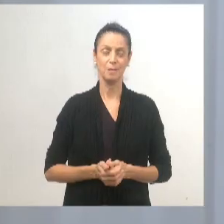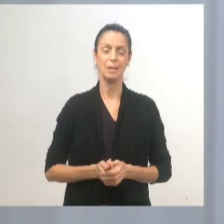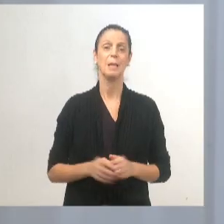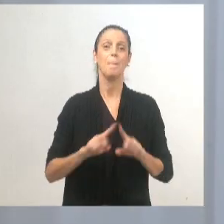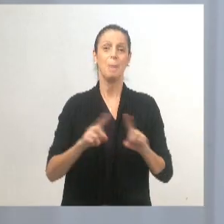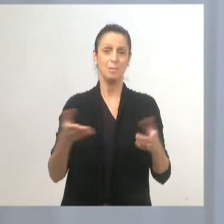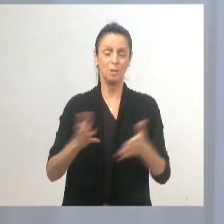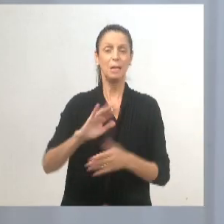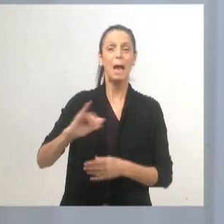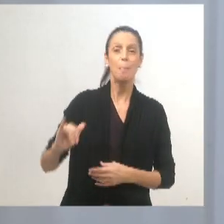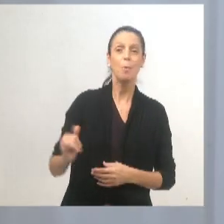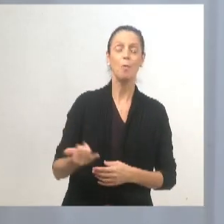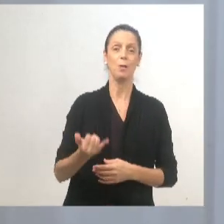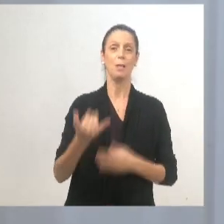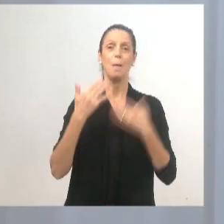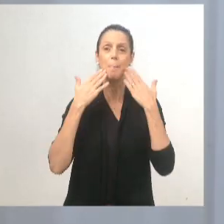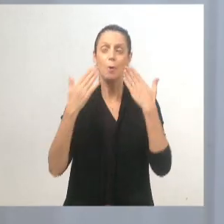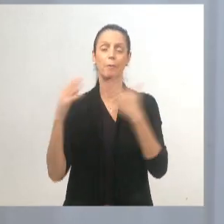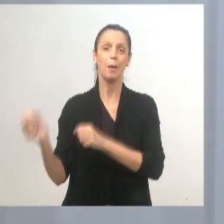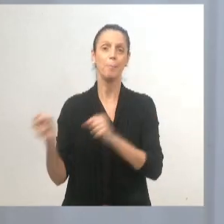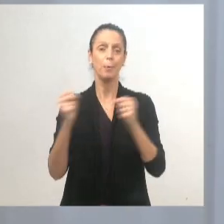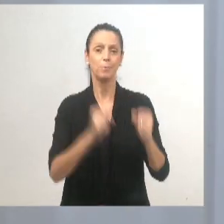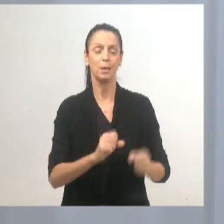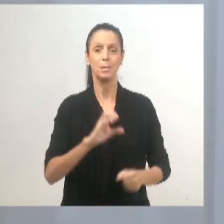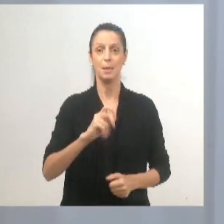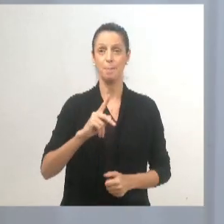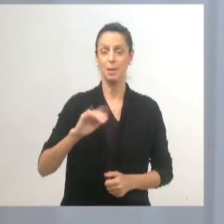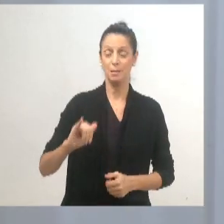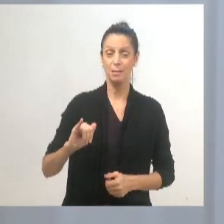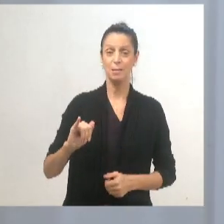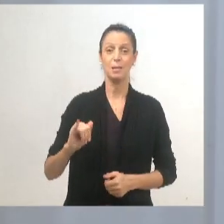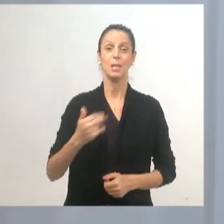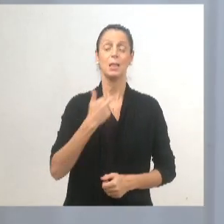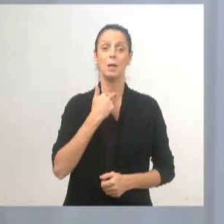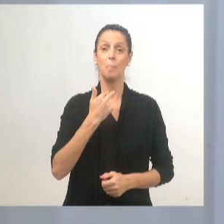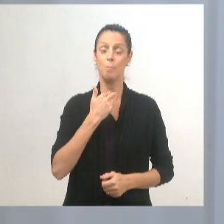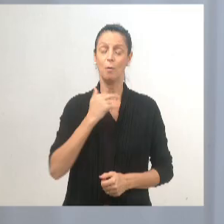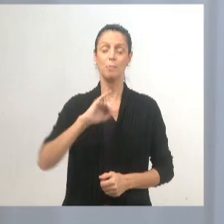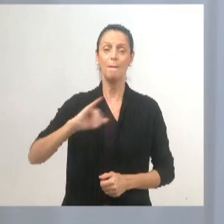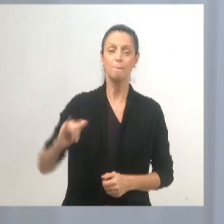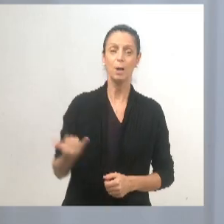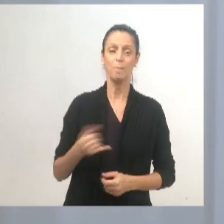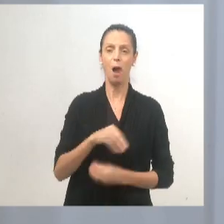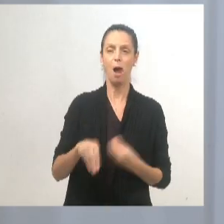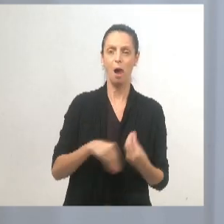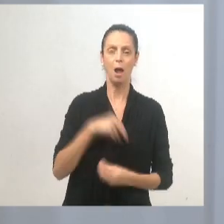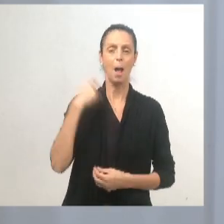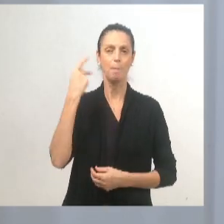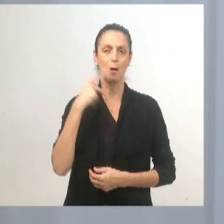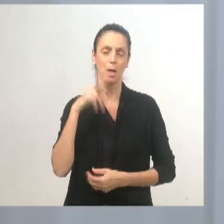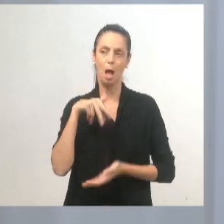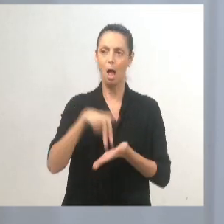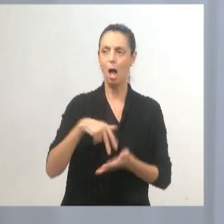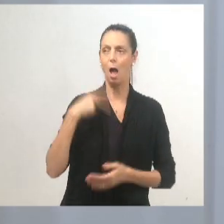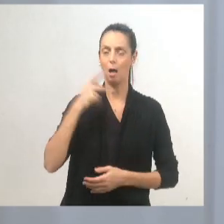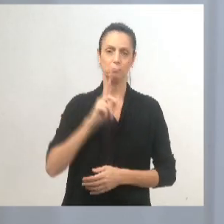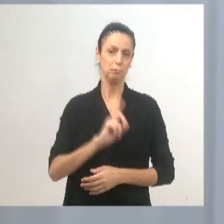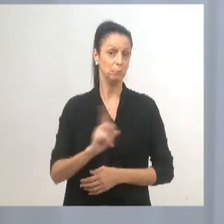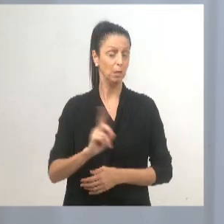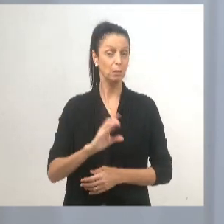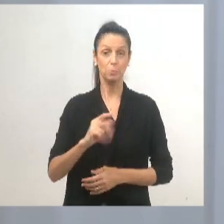poder. CPI não pode ser palco eleitoral. CPI é coisa séria.